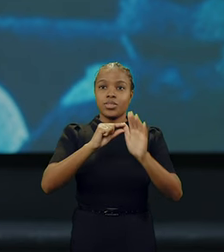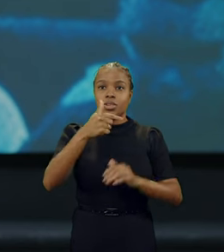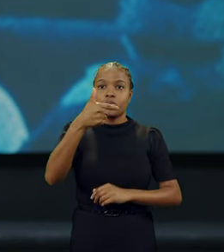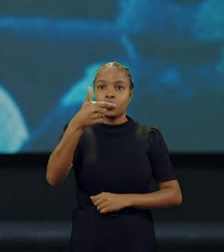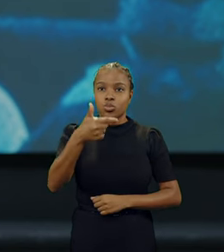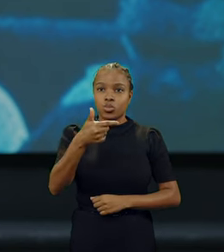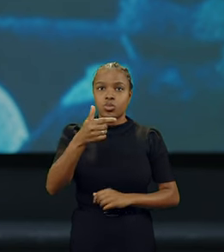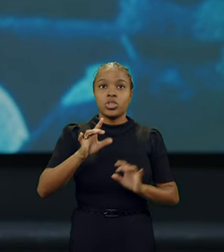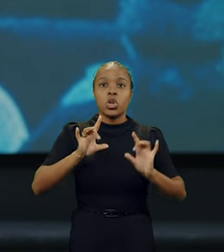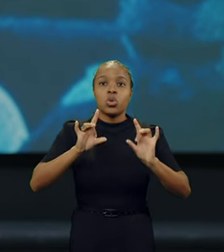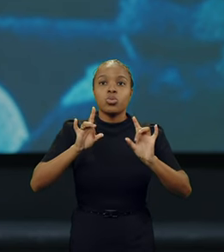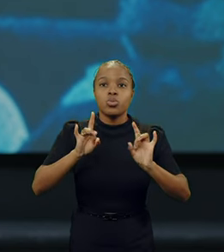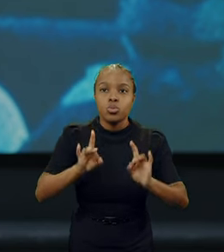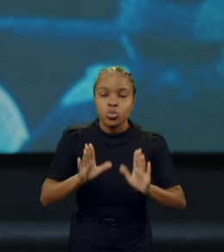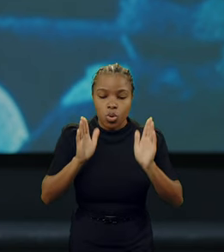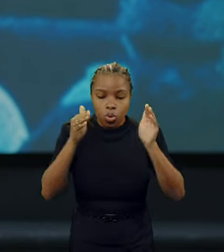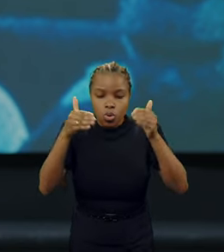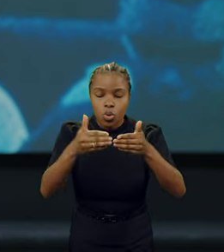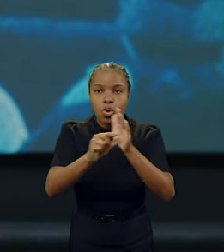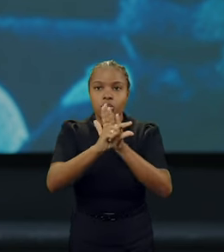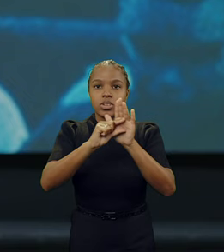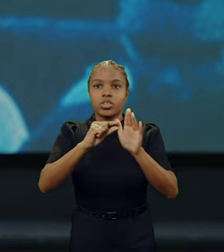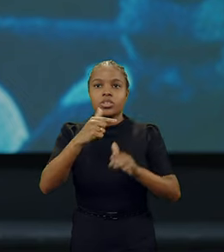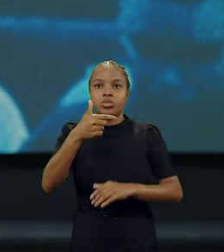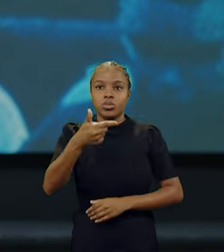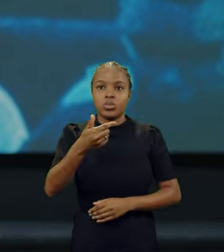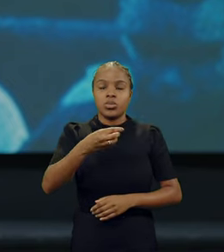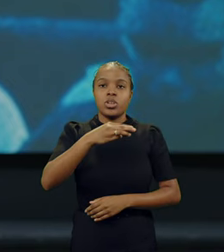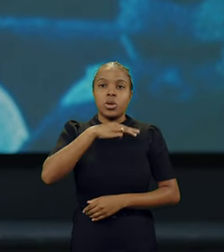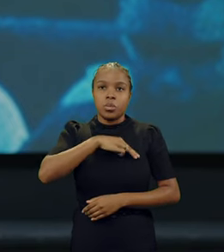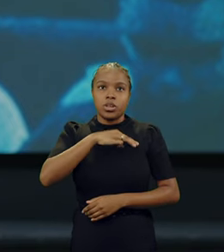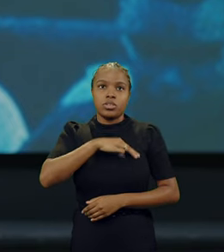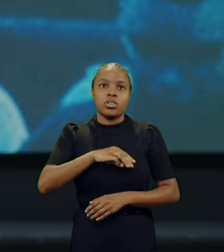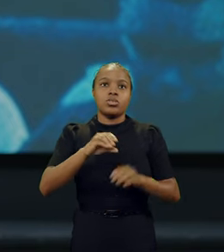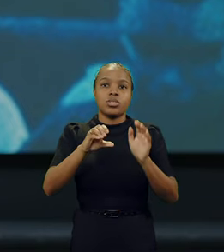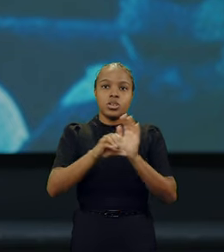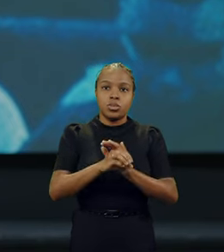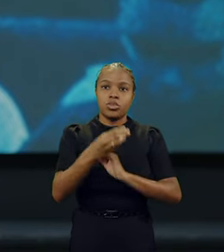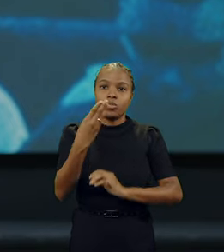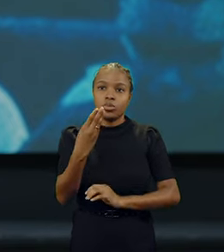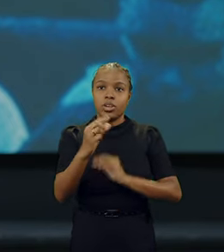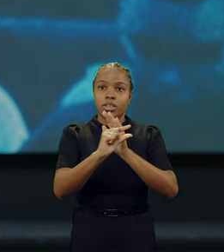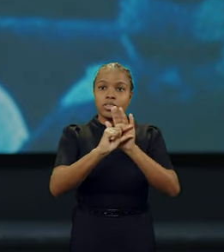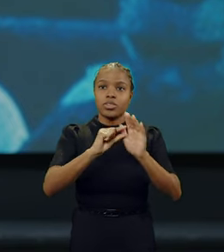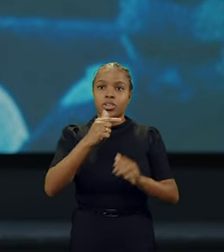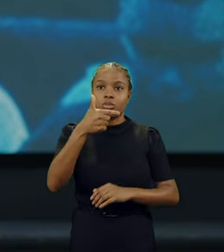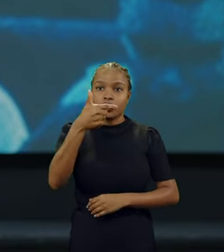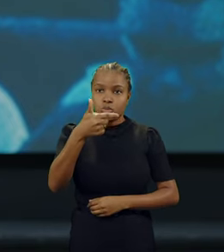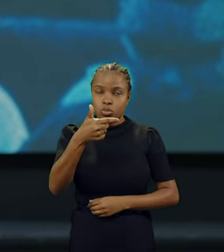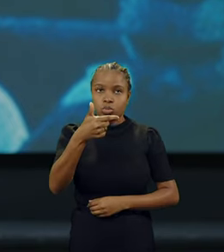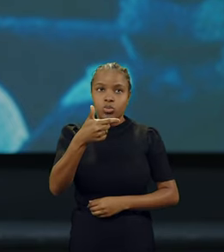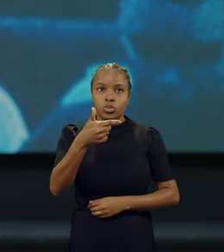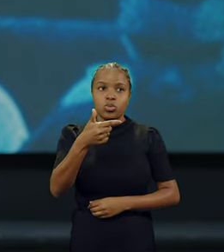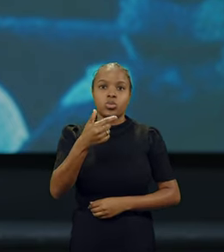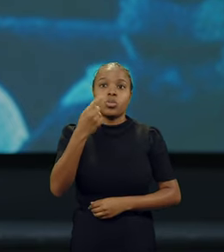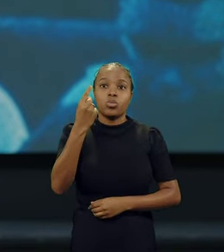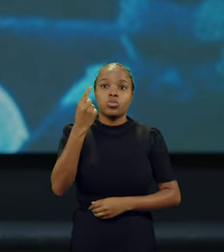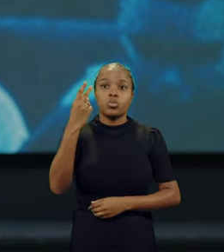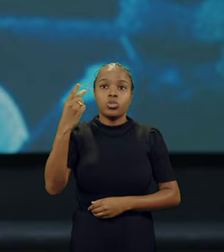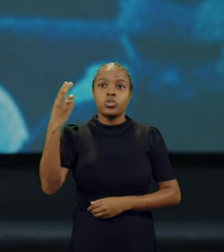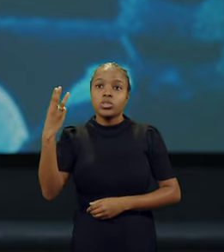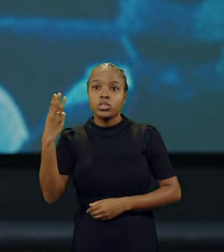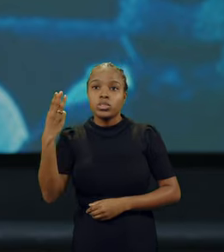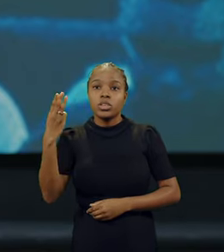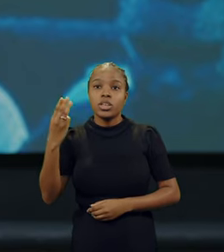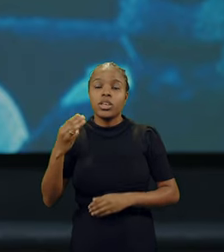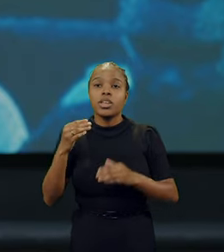Somente o versículo 2 do capítulo 3 de Mateus. Eu vou contar de 1 até 3. E vou